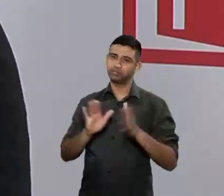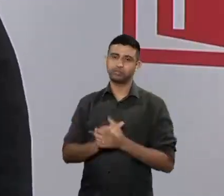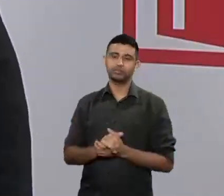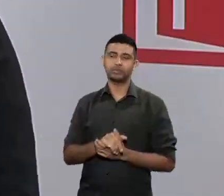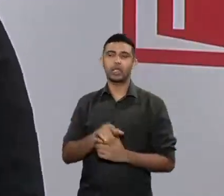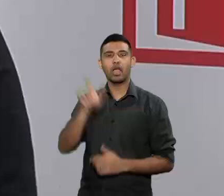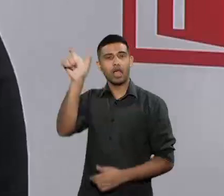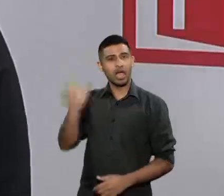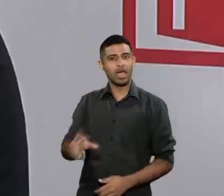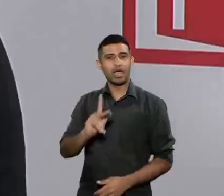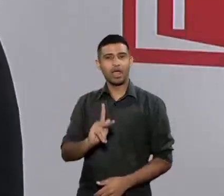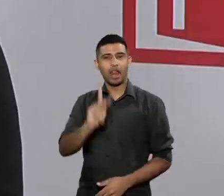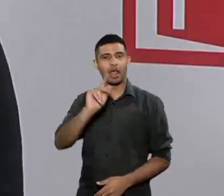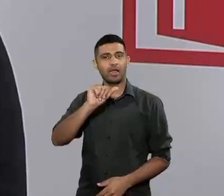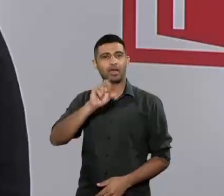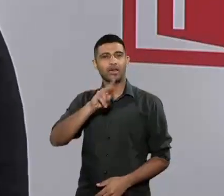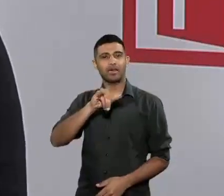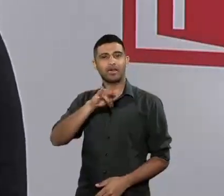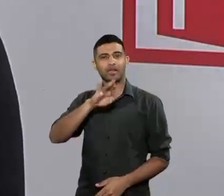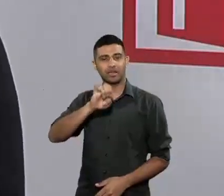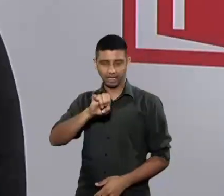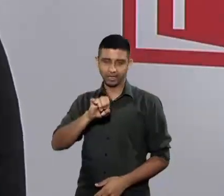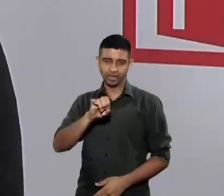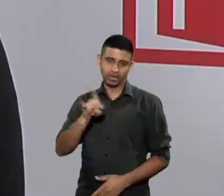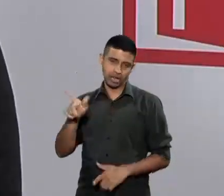Karina, ela nunca teve problema de nota